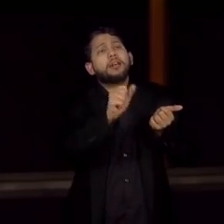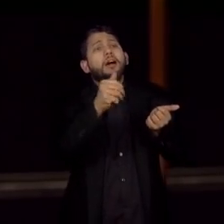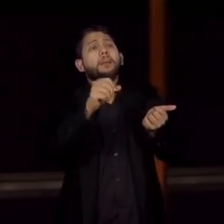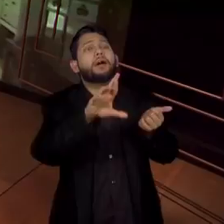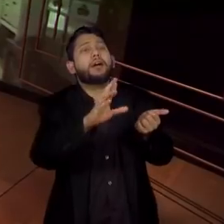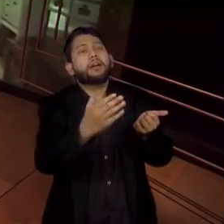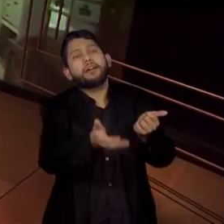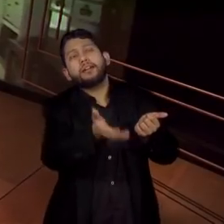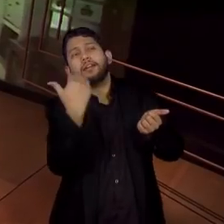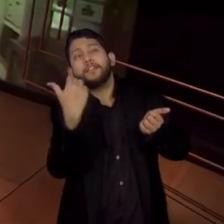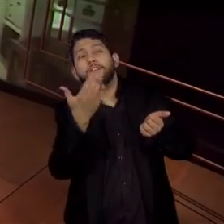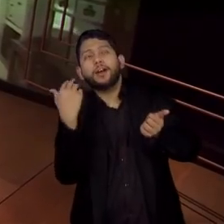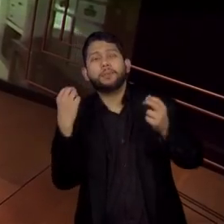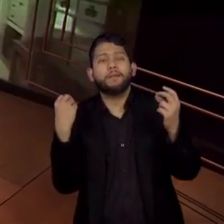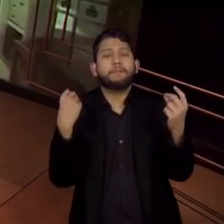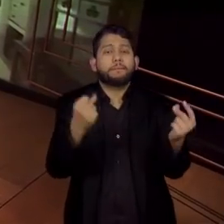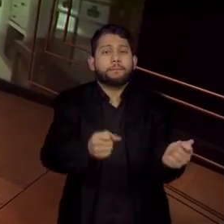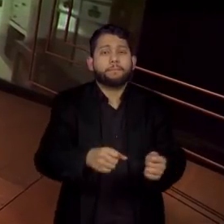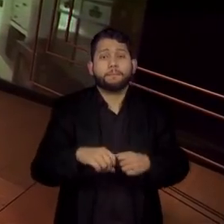Sandman.